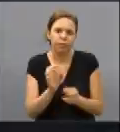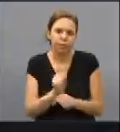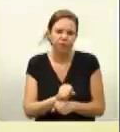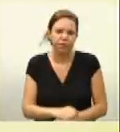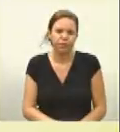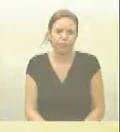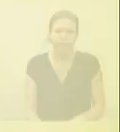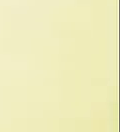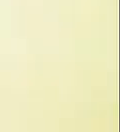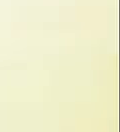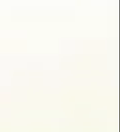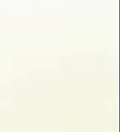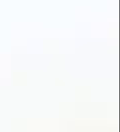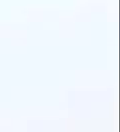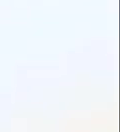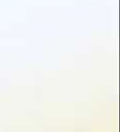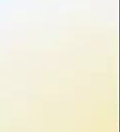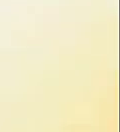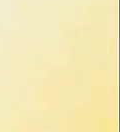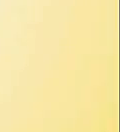daí.